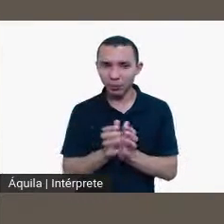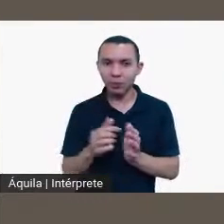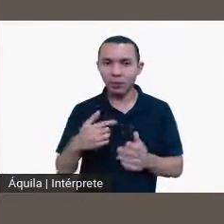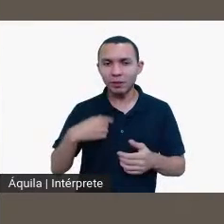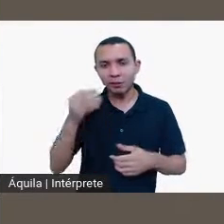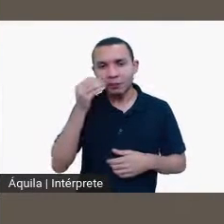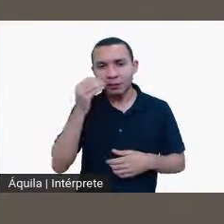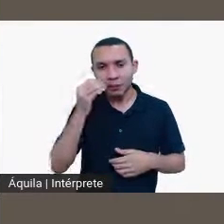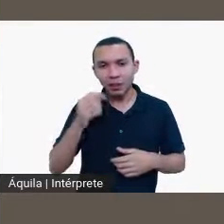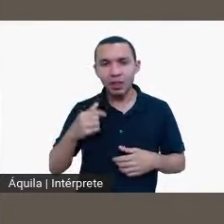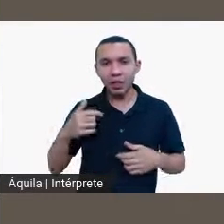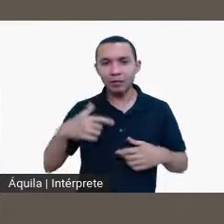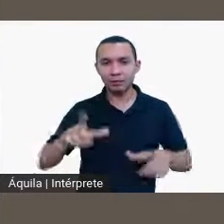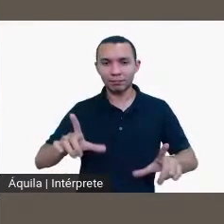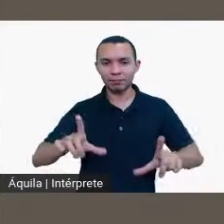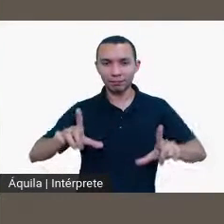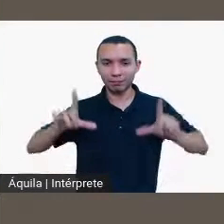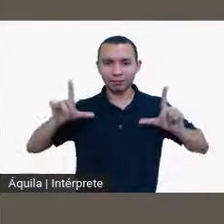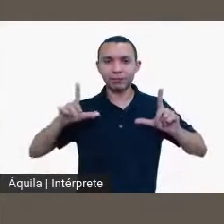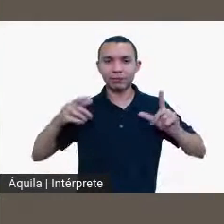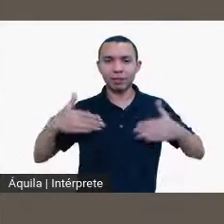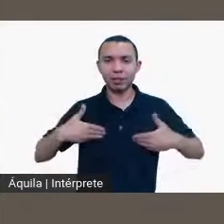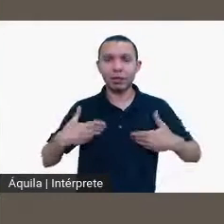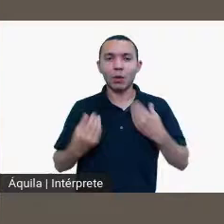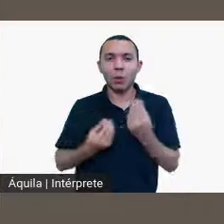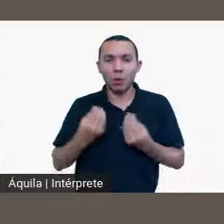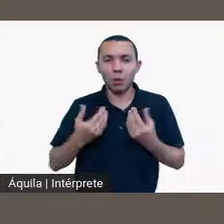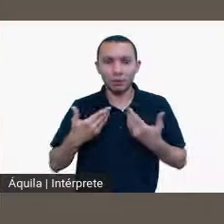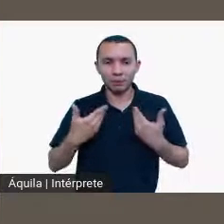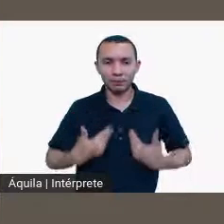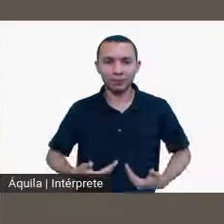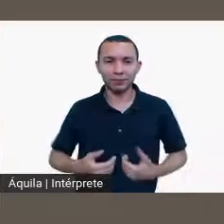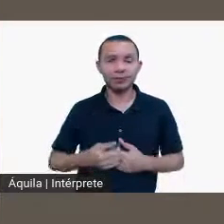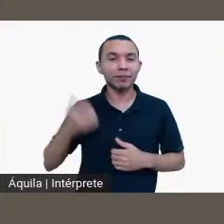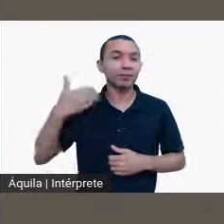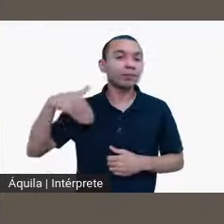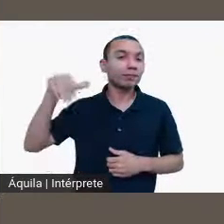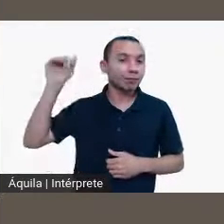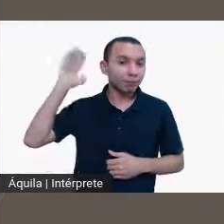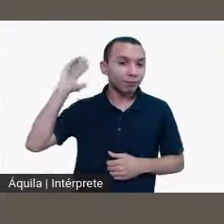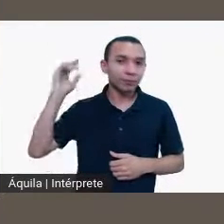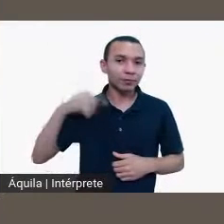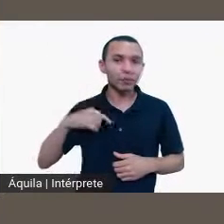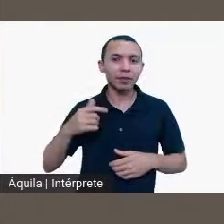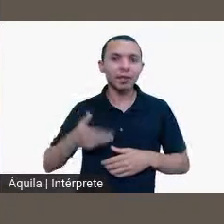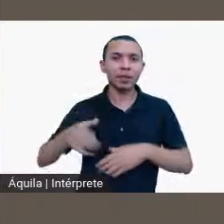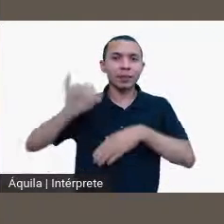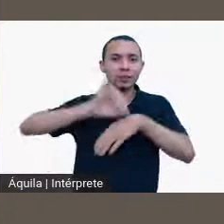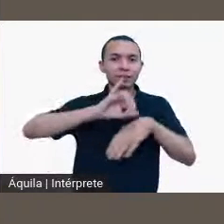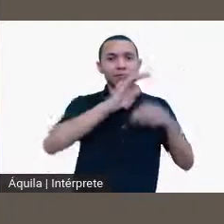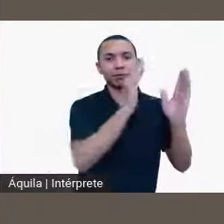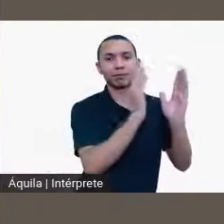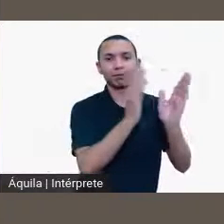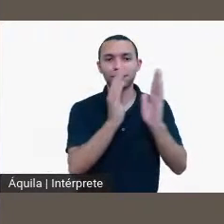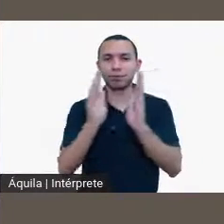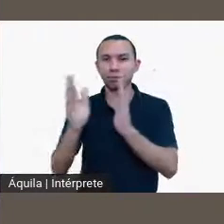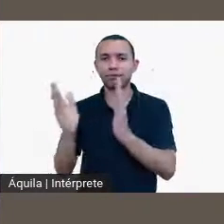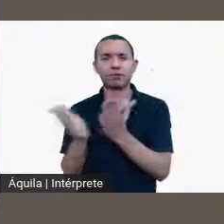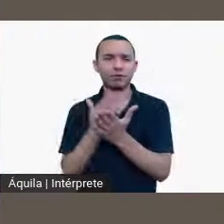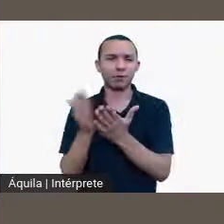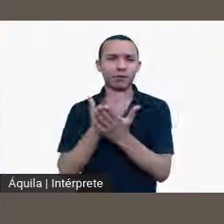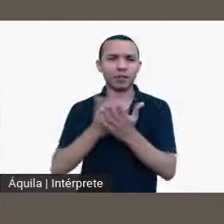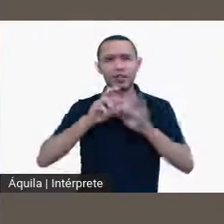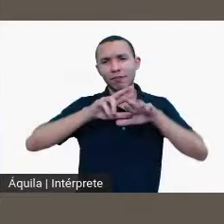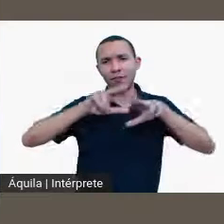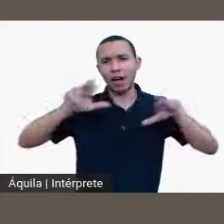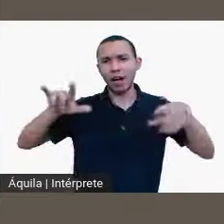tentar fazer uma autodescrição. Bom, no fundo, há uma estante com vários livros